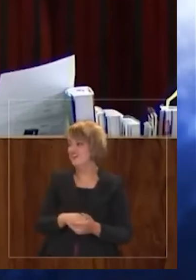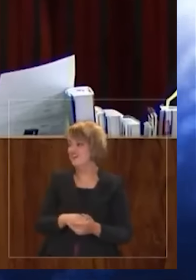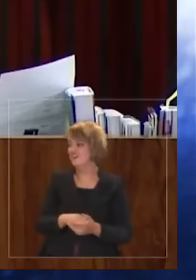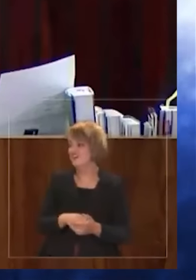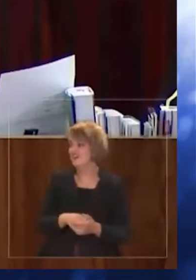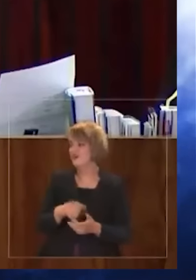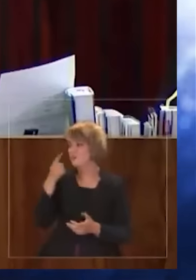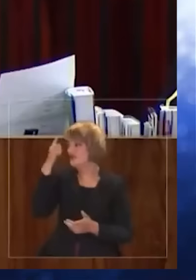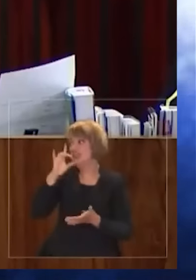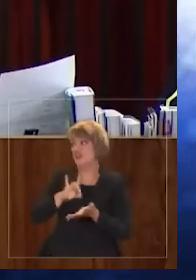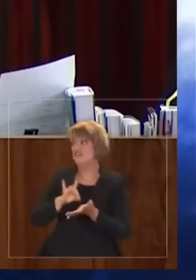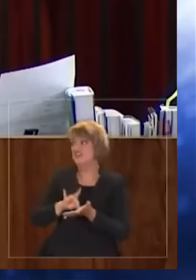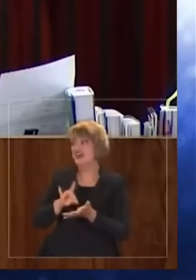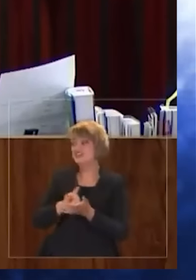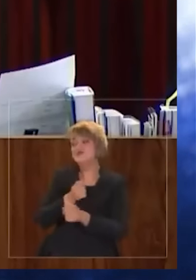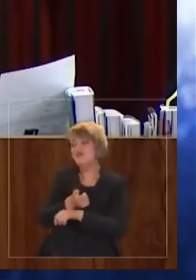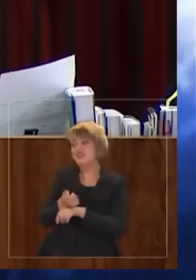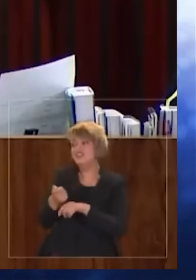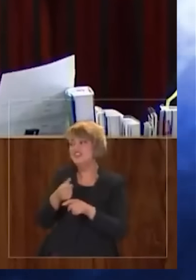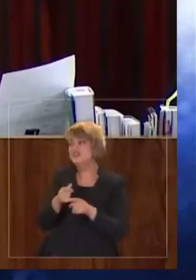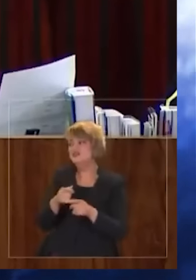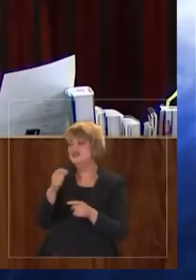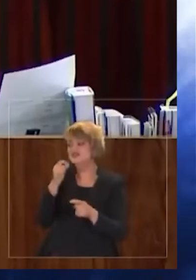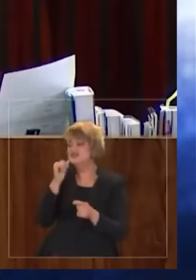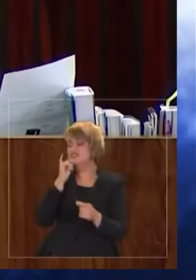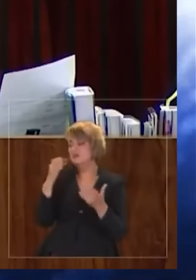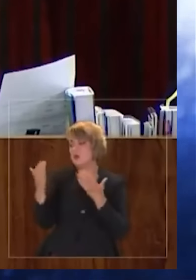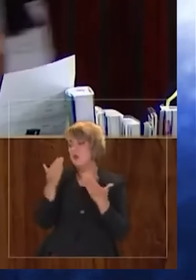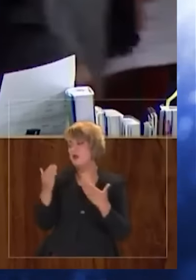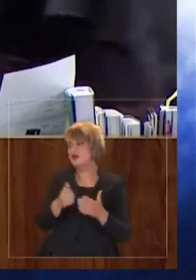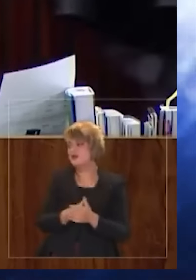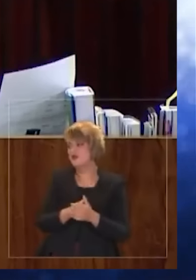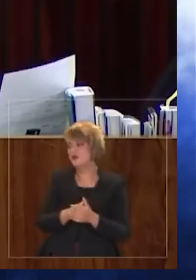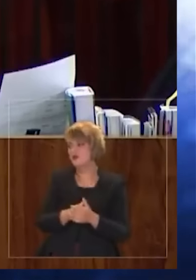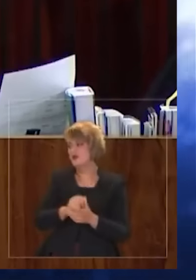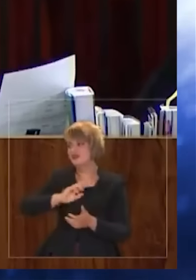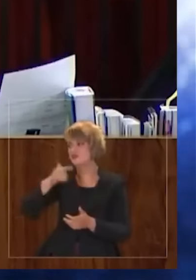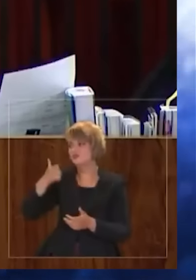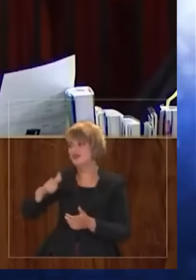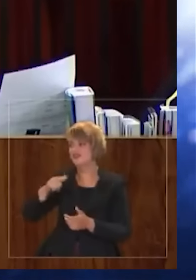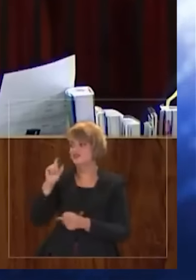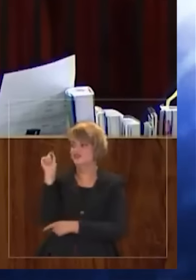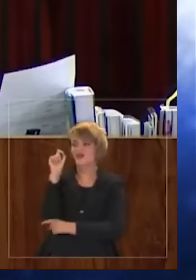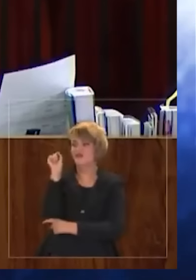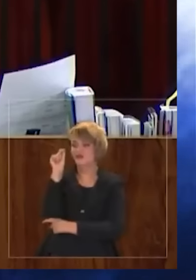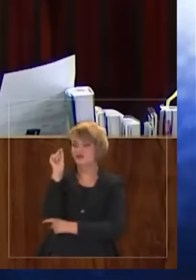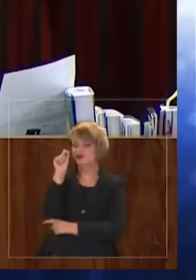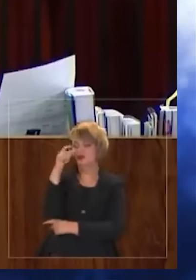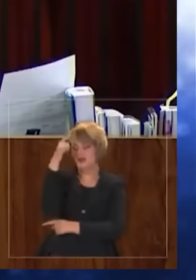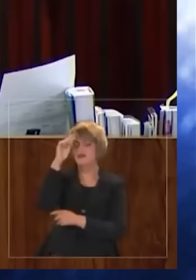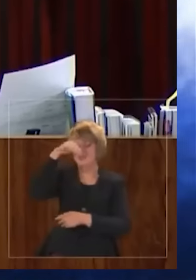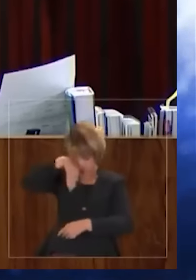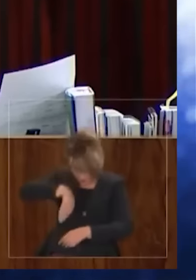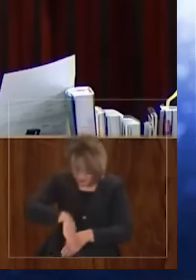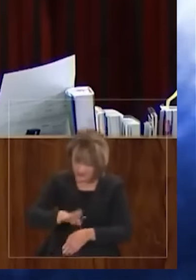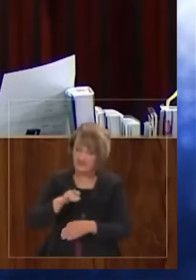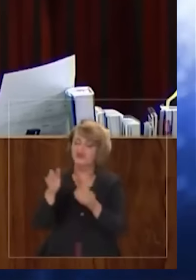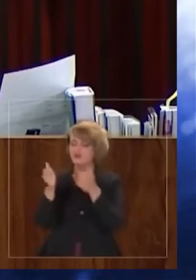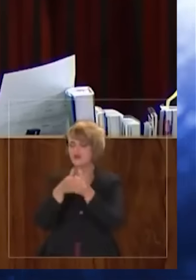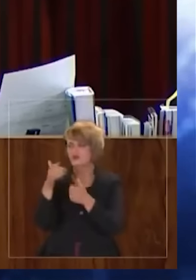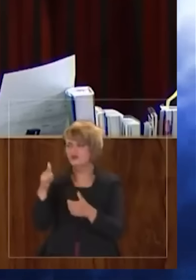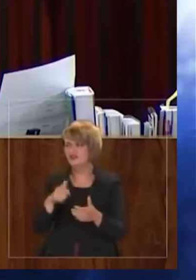né o para fazer e a analogia eh porque aqui com todo o respeito